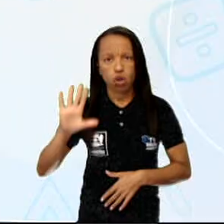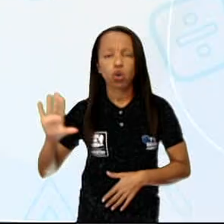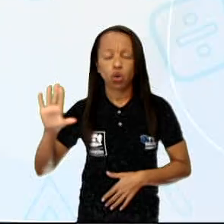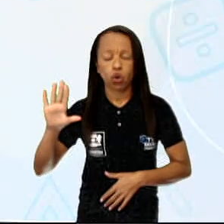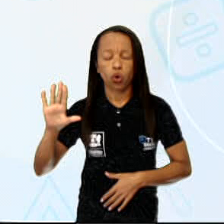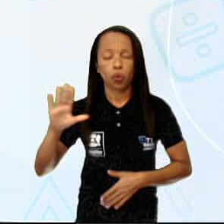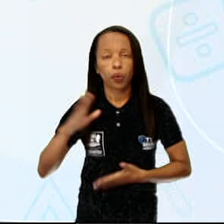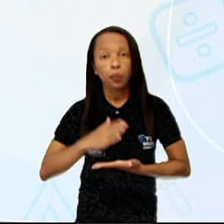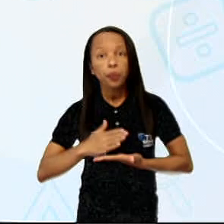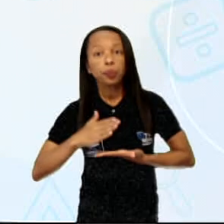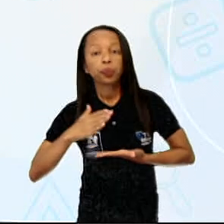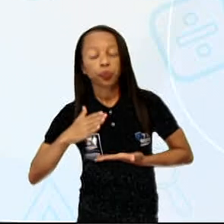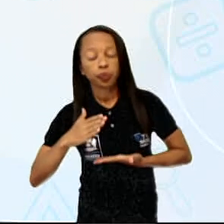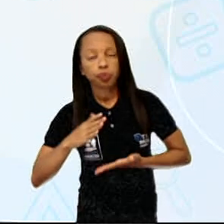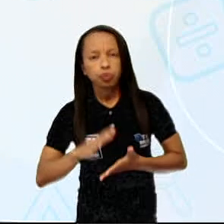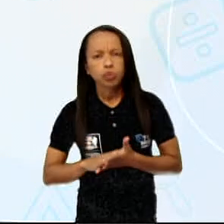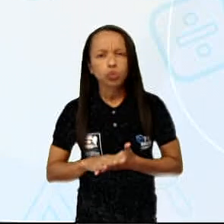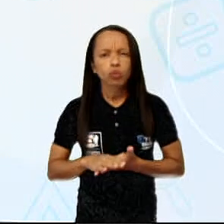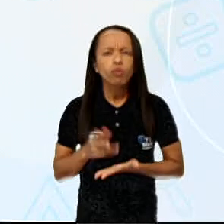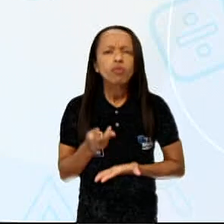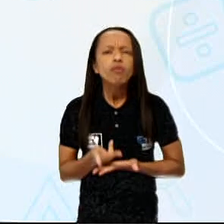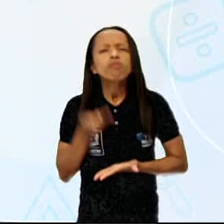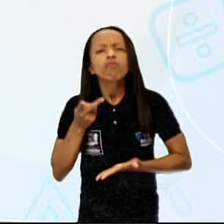que aconteceu